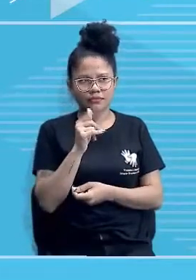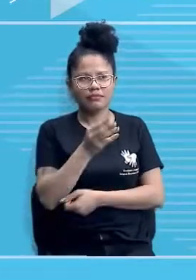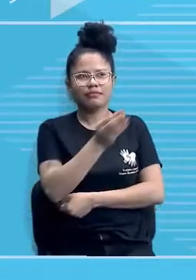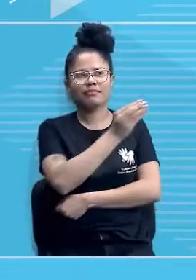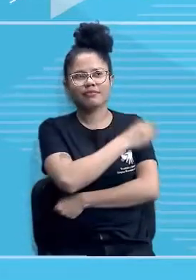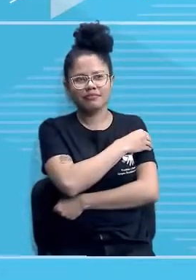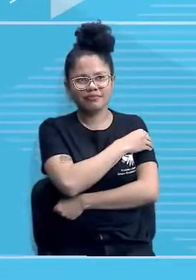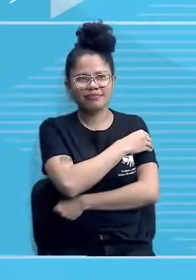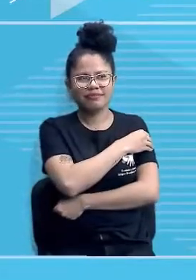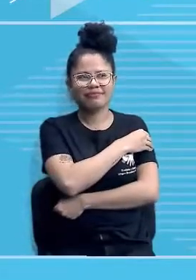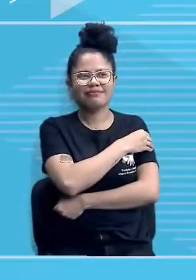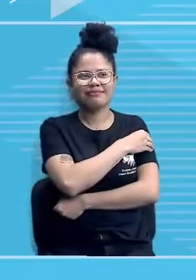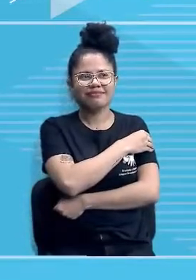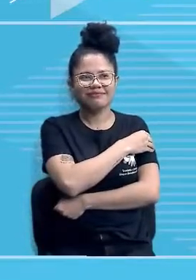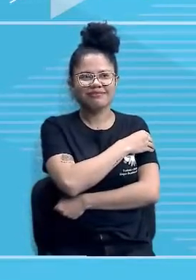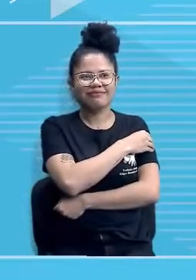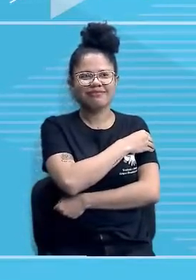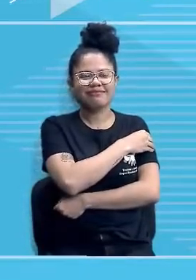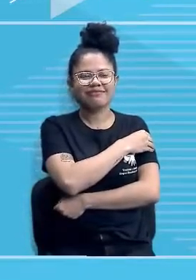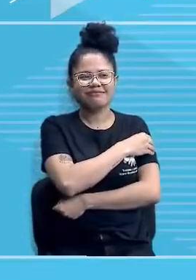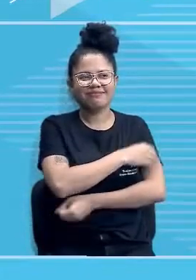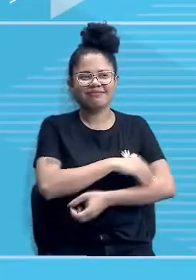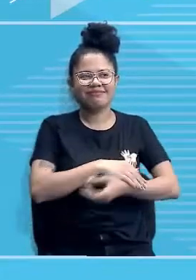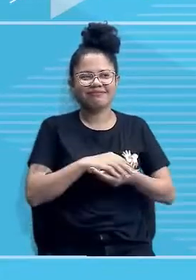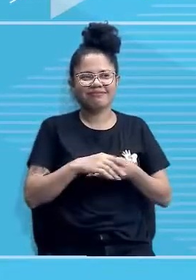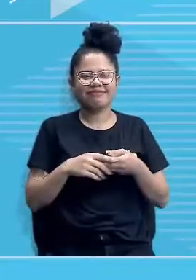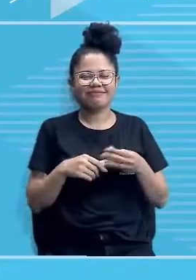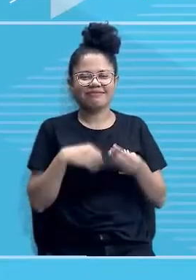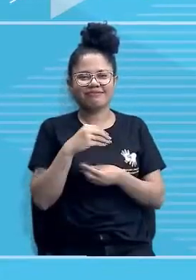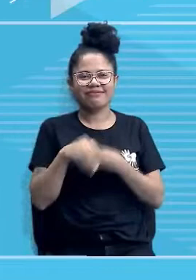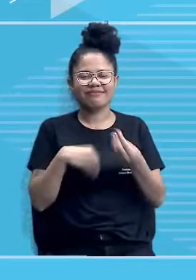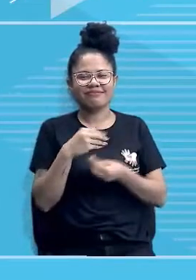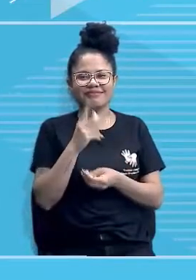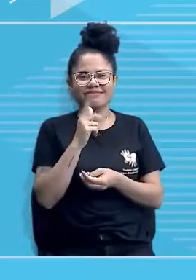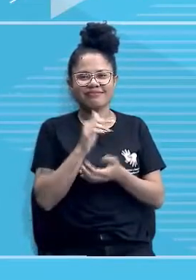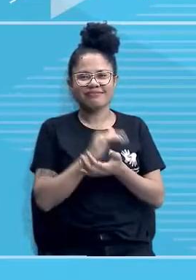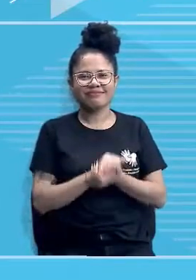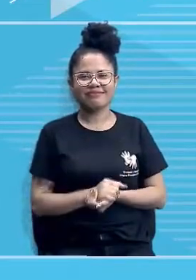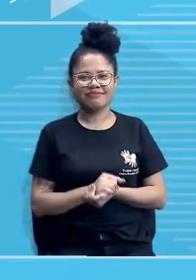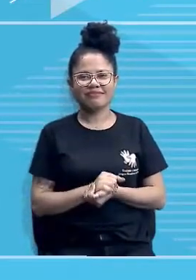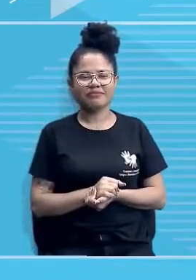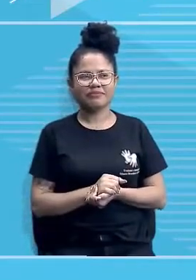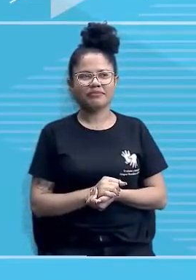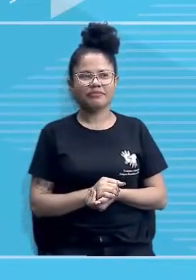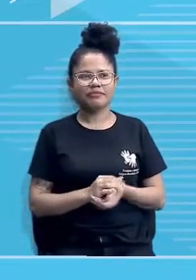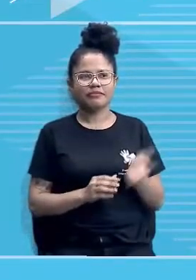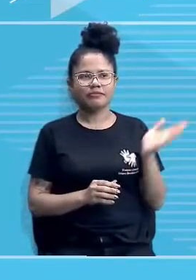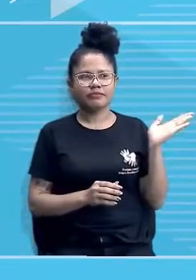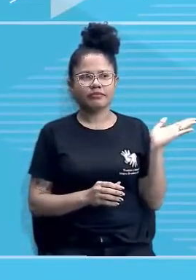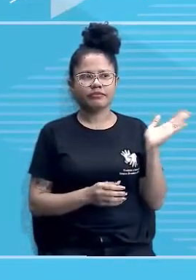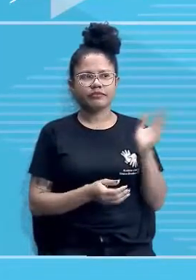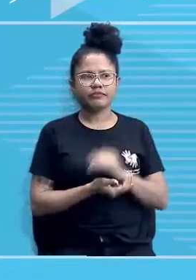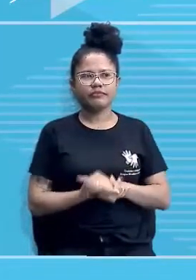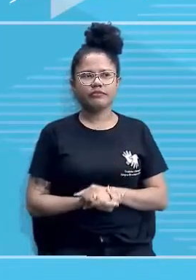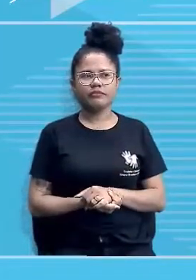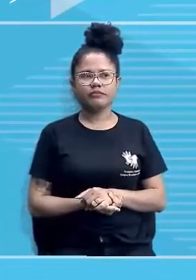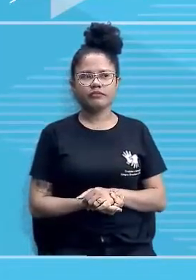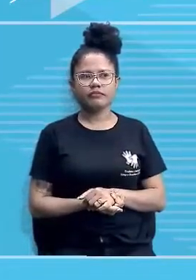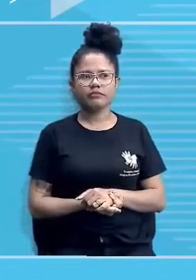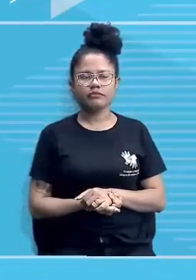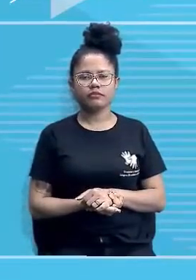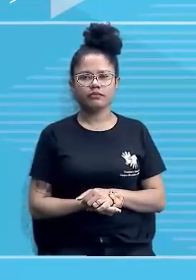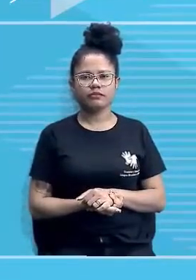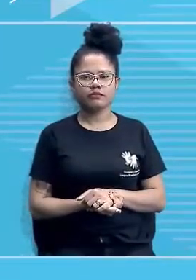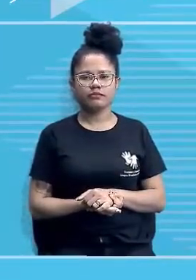o álcool certo o álcool é solúvel em que a poção aí o etanol a